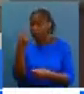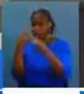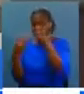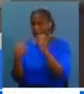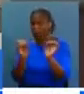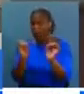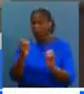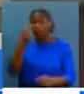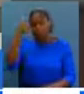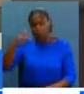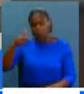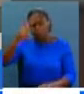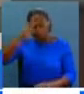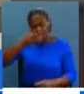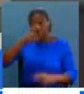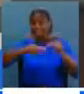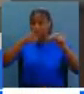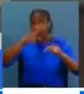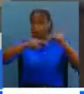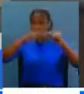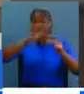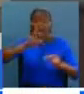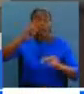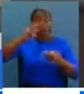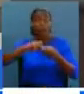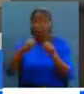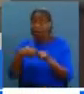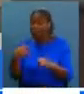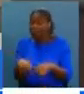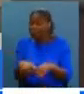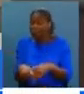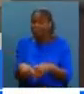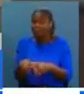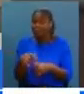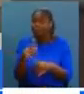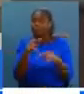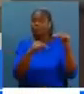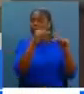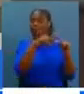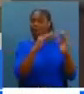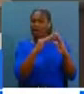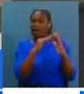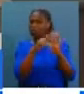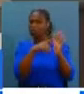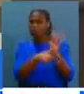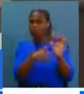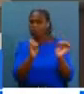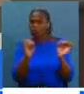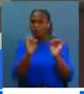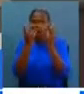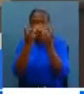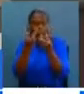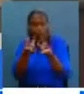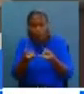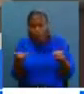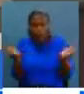ter consciência, mas o que faz a construção clandestina é o problema que se arranja. Aqueles construções, é casa que tem projetos, é que tem cargos de